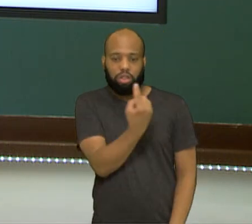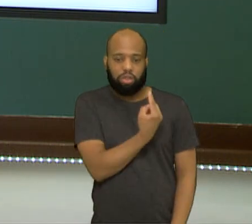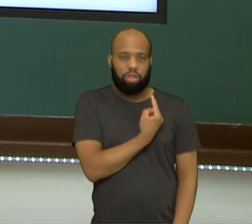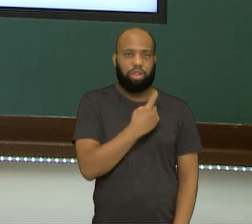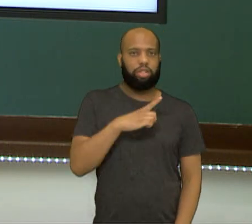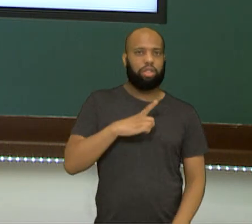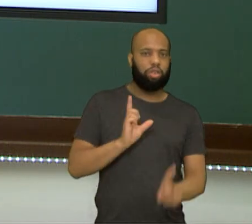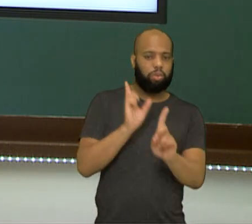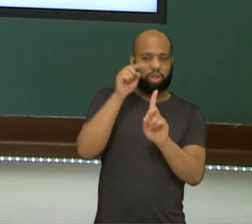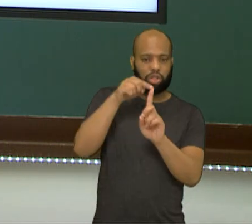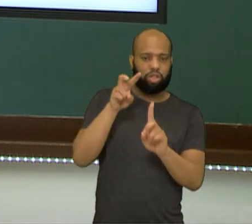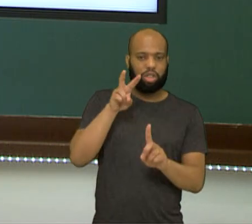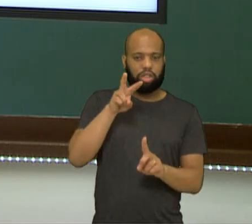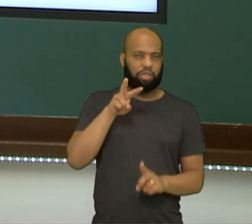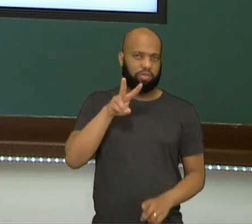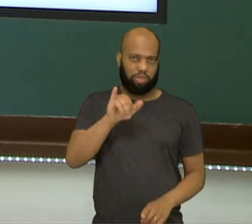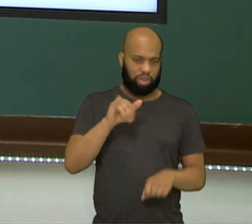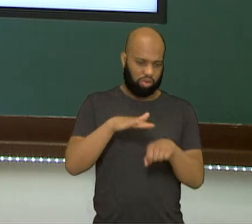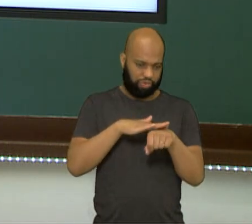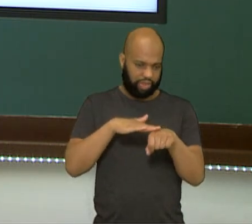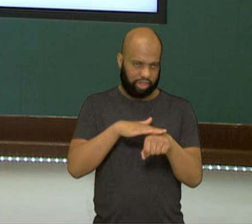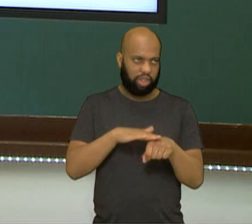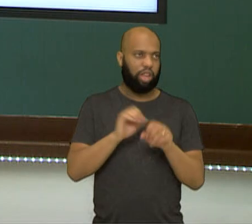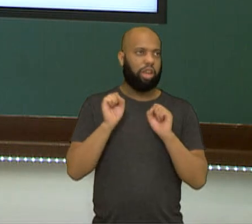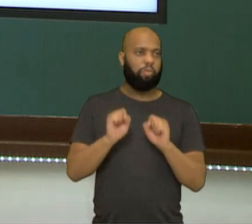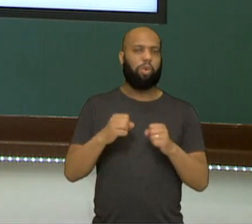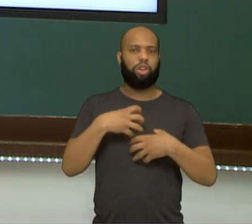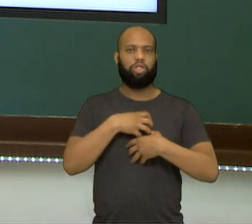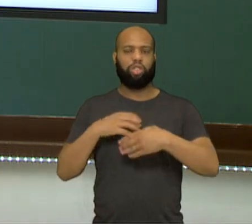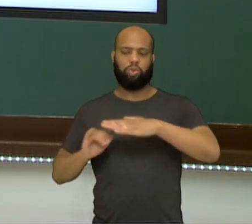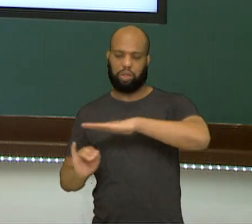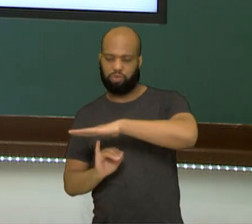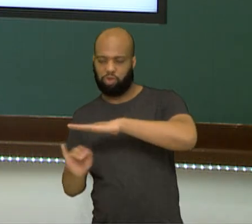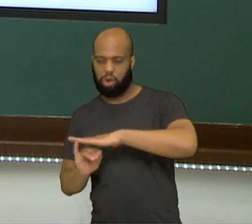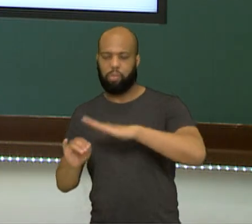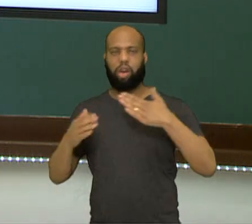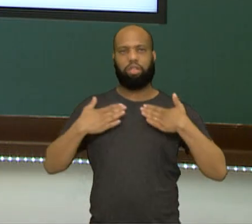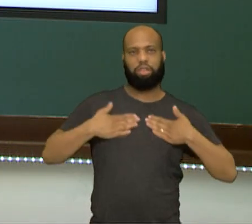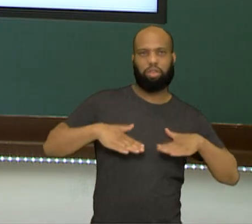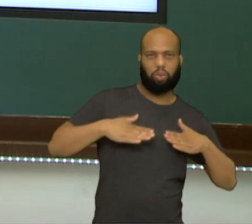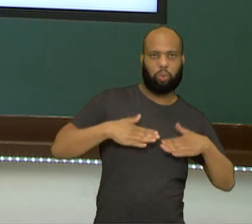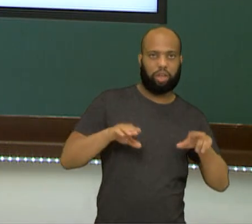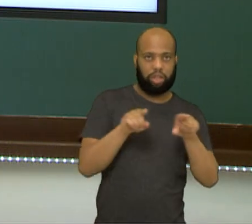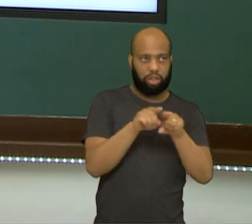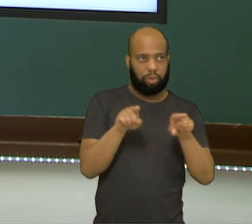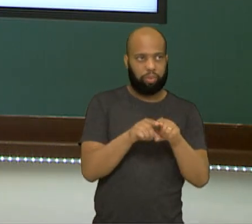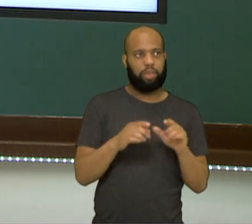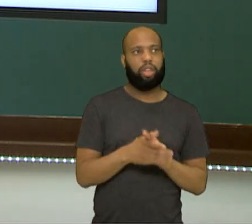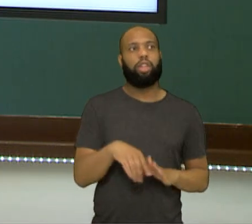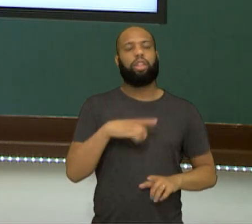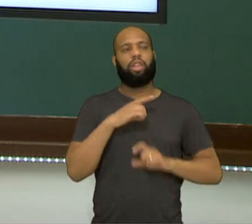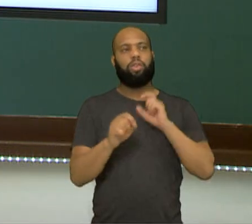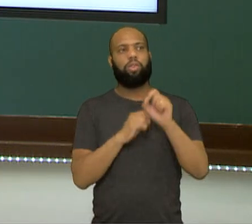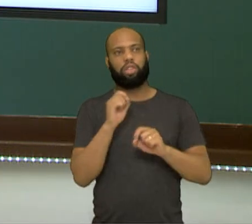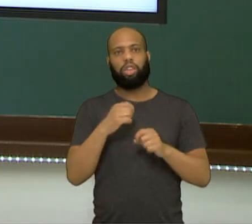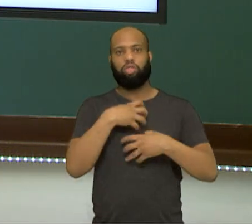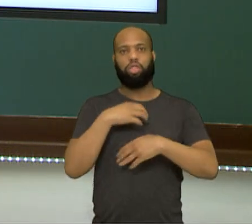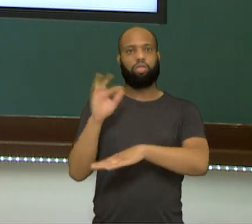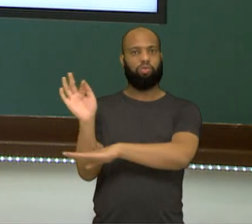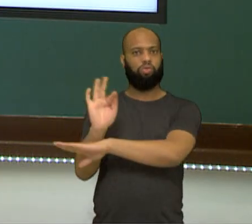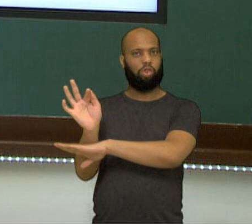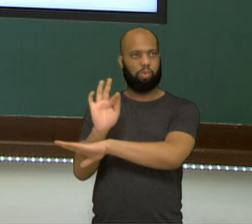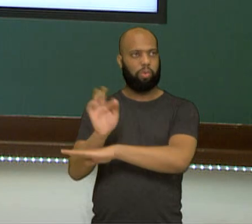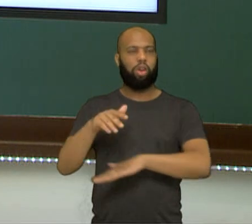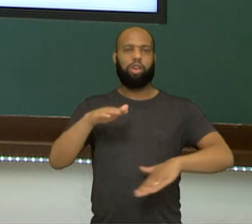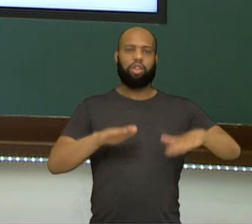vamos conversar. Eu posso ter uma intencionalidade mais informal, né? Mais tranquila, com uma intencionalidade mais formal,